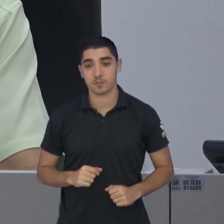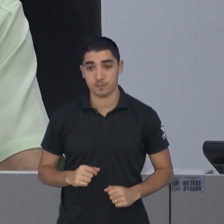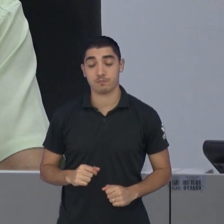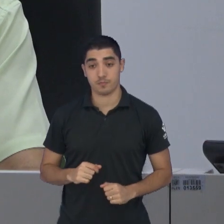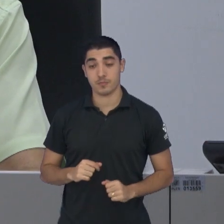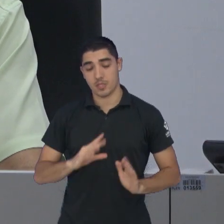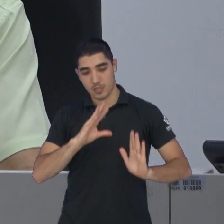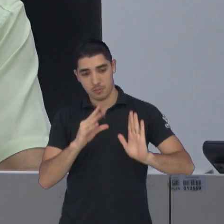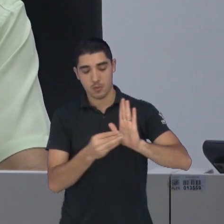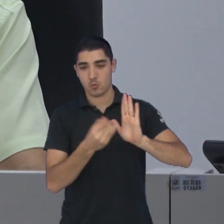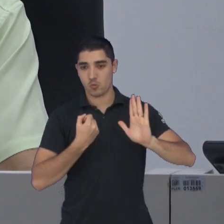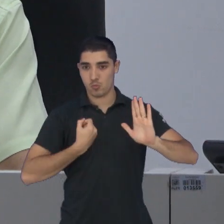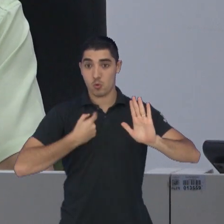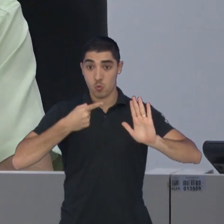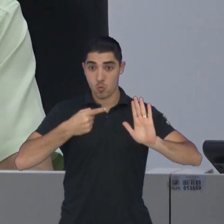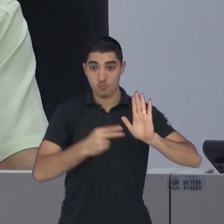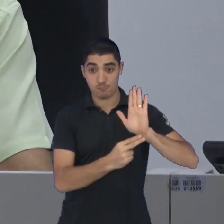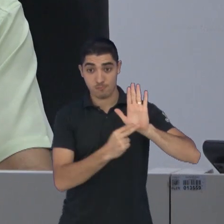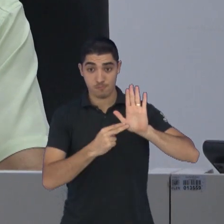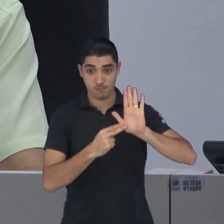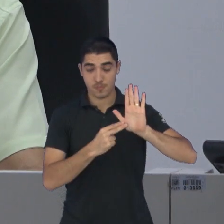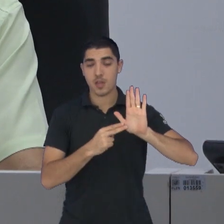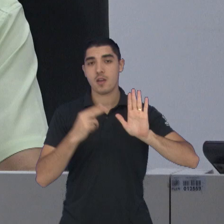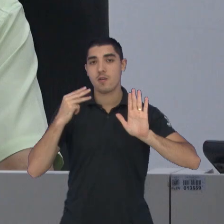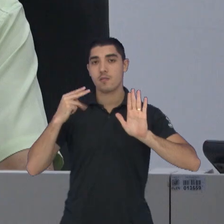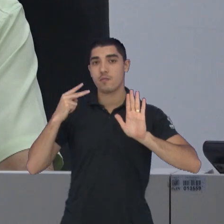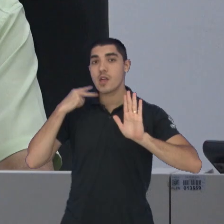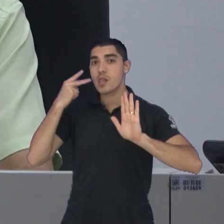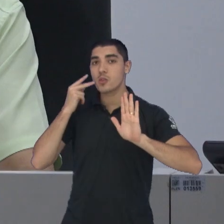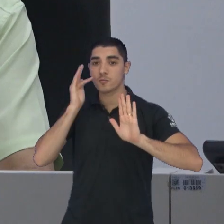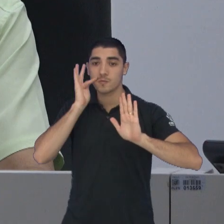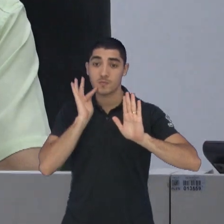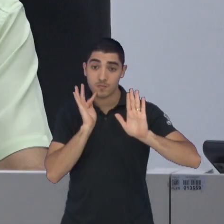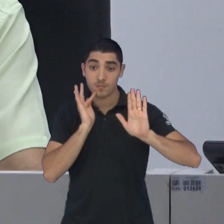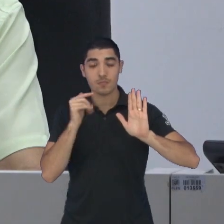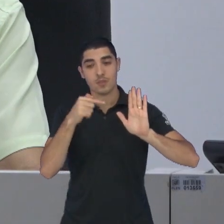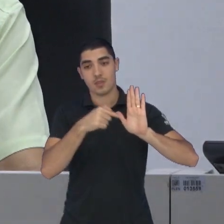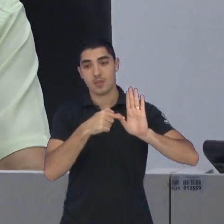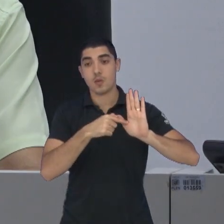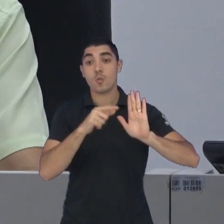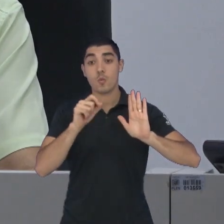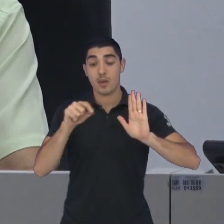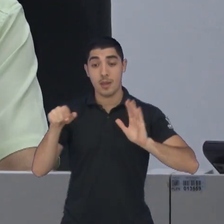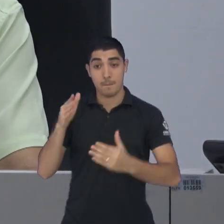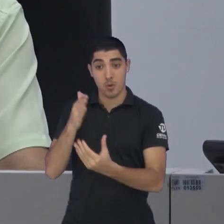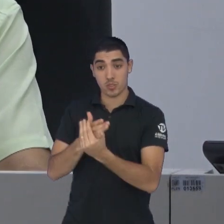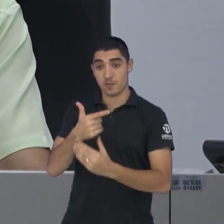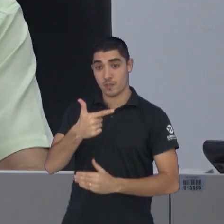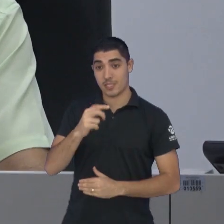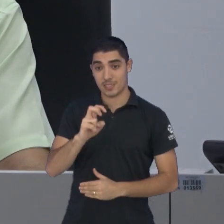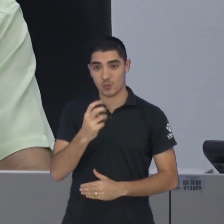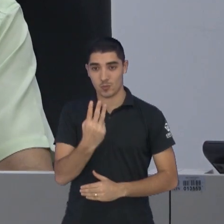Emenda número 1, de autoria do vereador Fabião Zagueiro, ao processo número